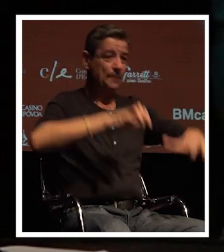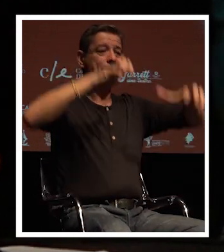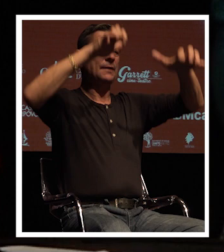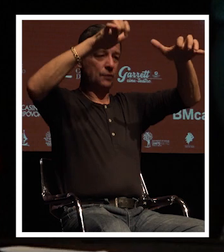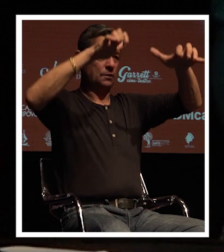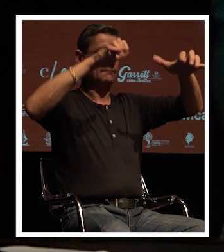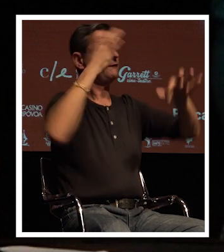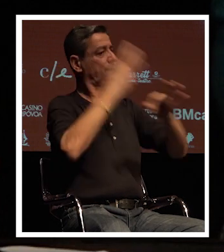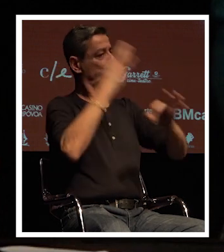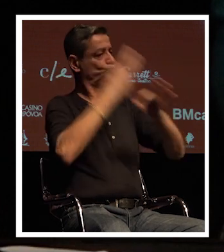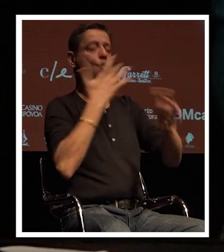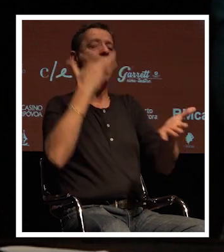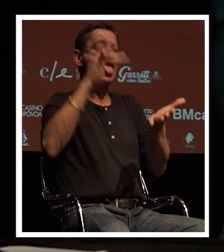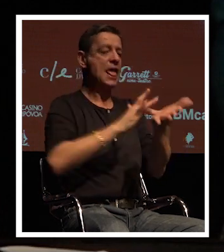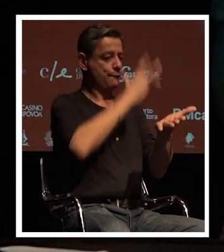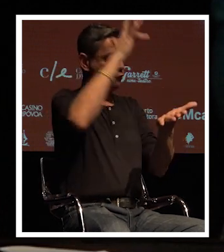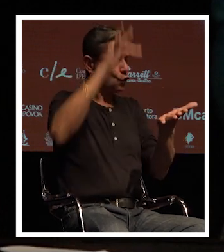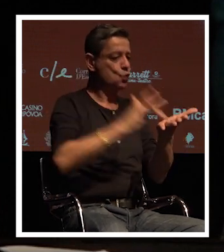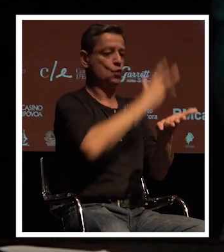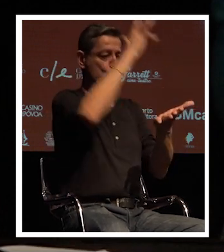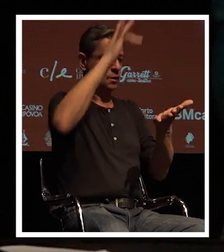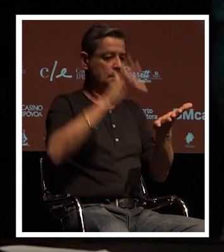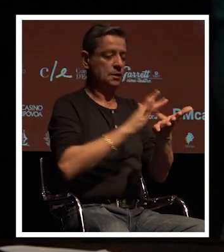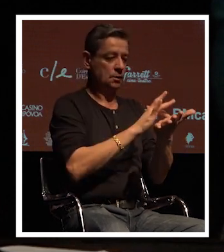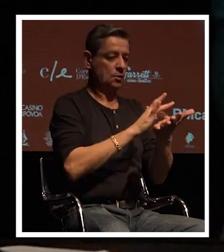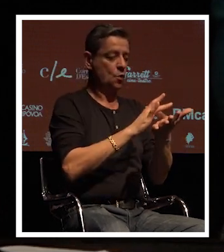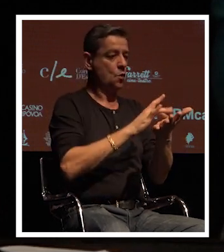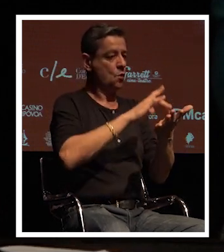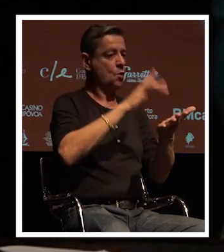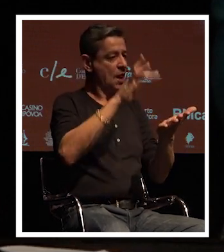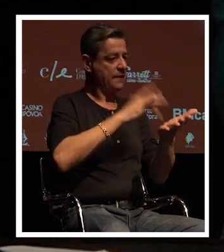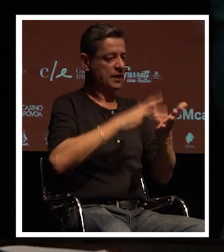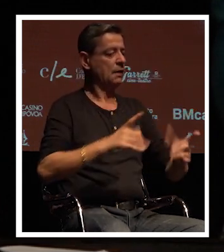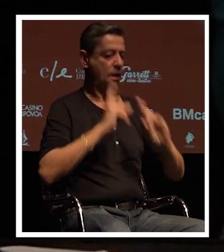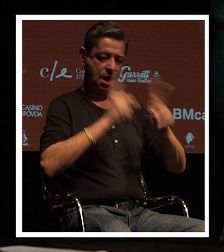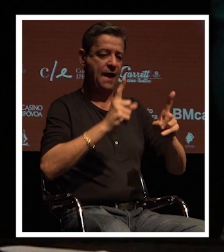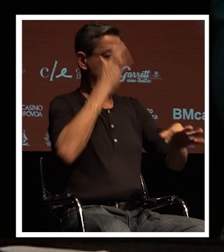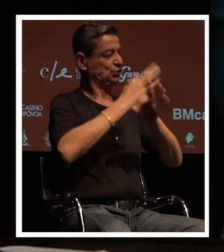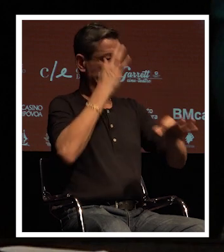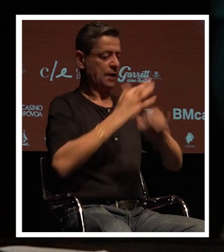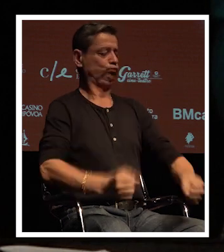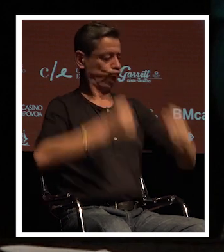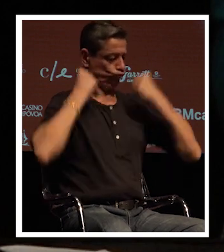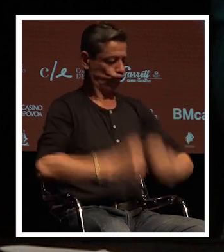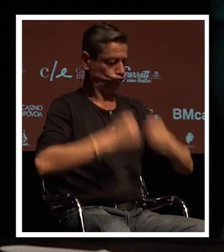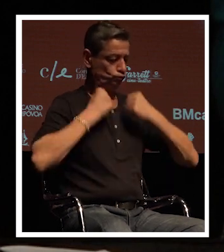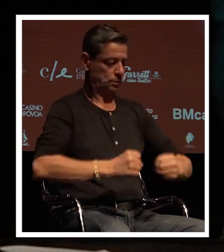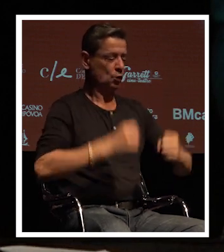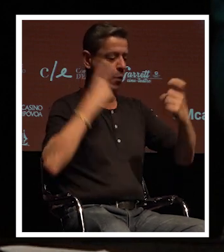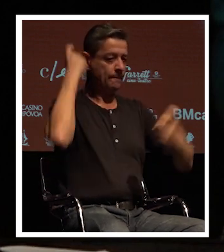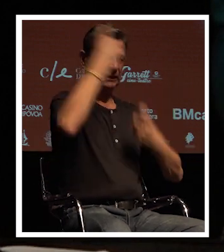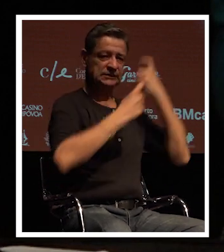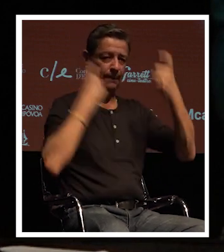celebra o livro e o livro por seu lado celebra permanentemente a resistência celebra permanentemente o